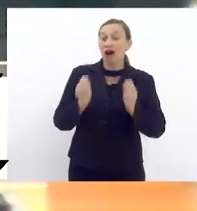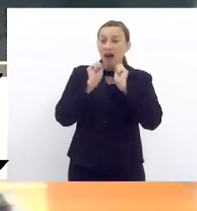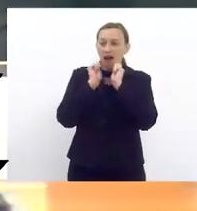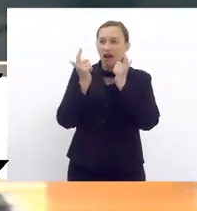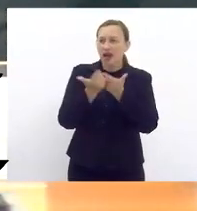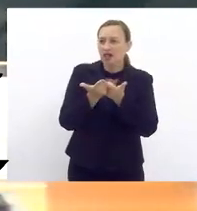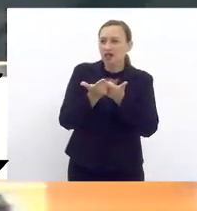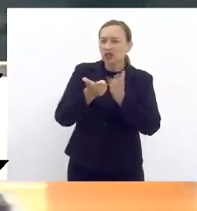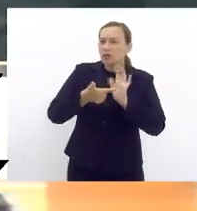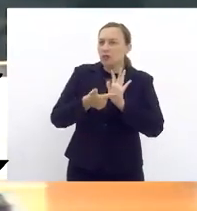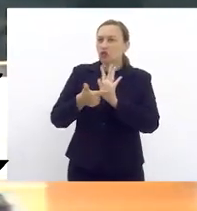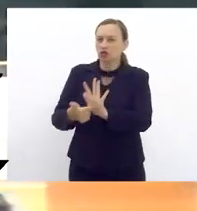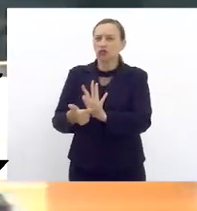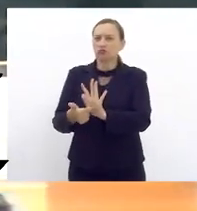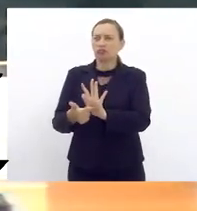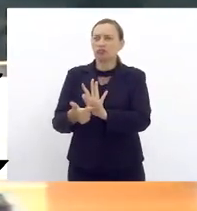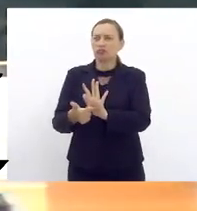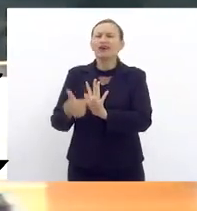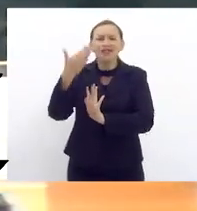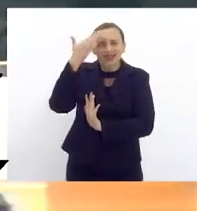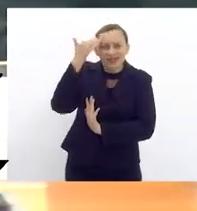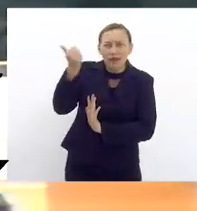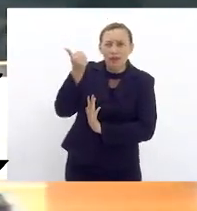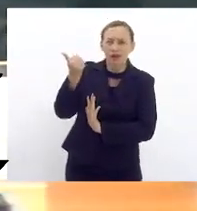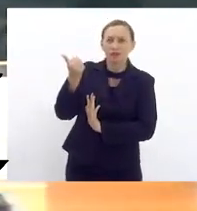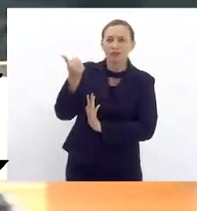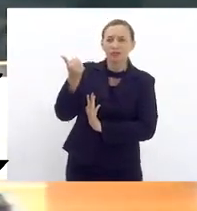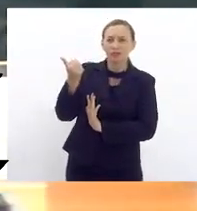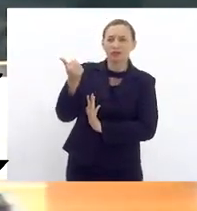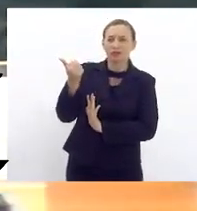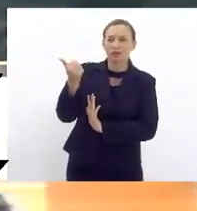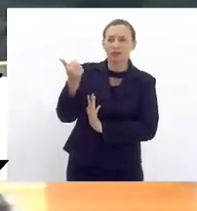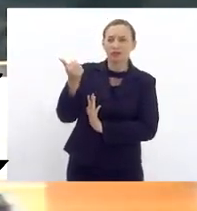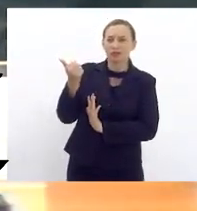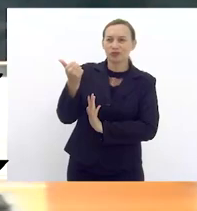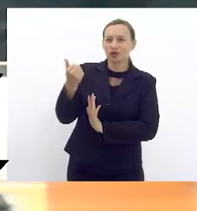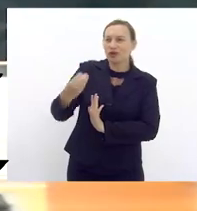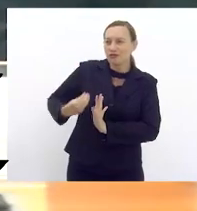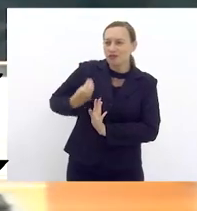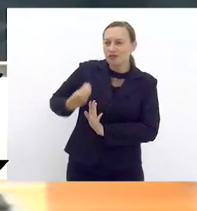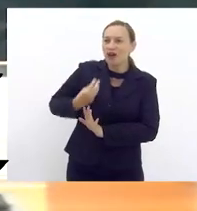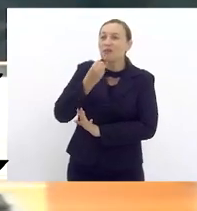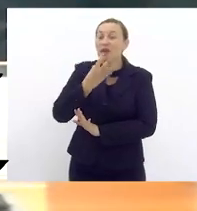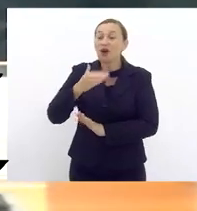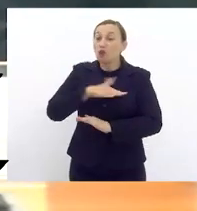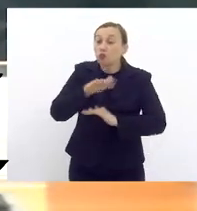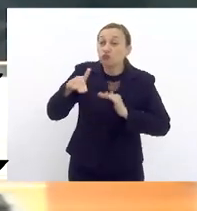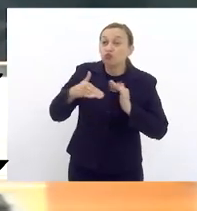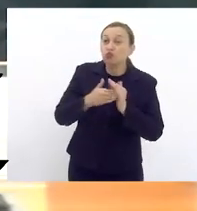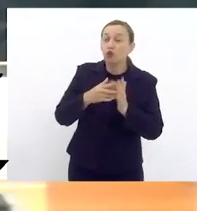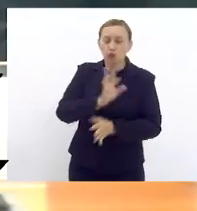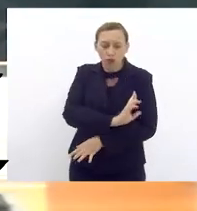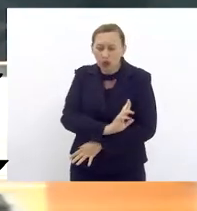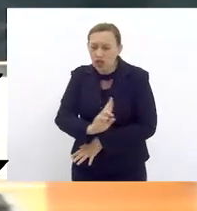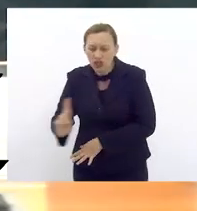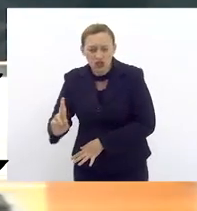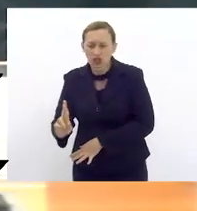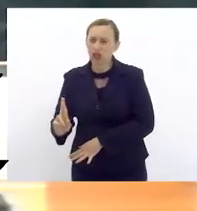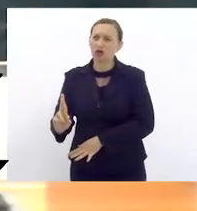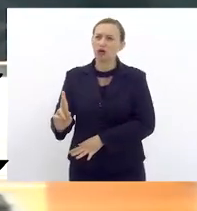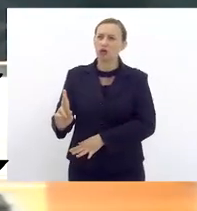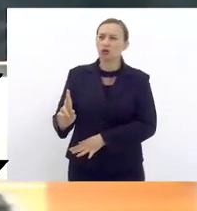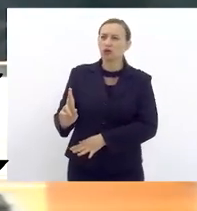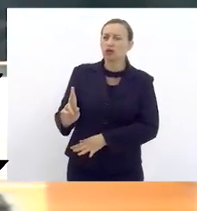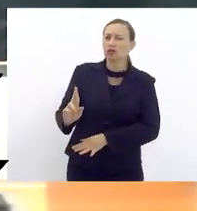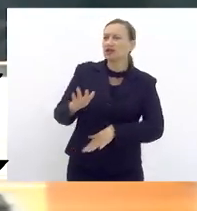exemplo de que sabemos conviver com todas as religiões com todas as crenças com